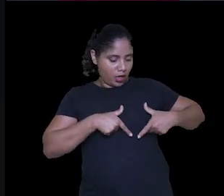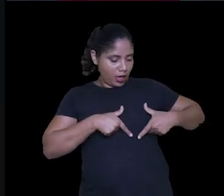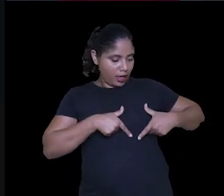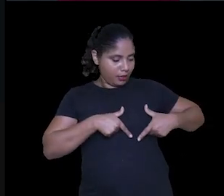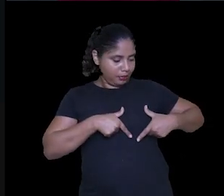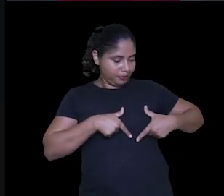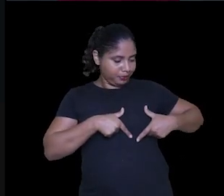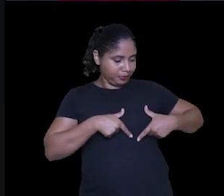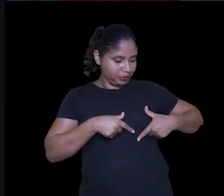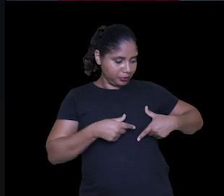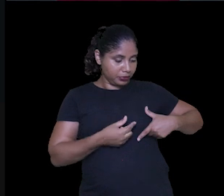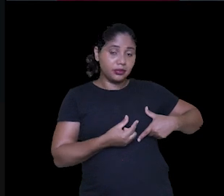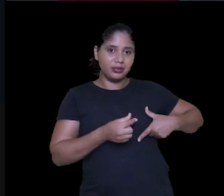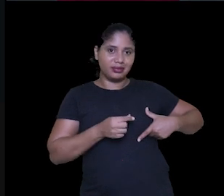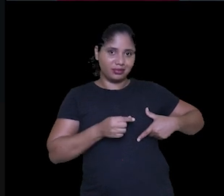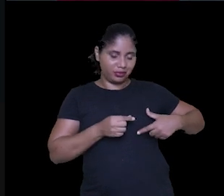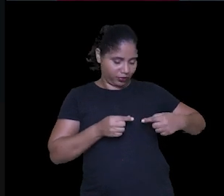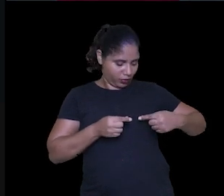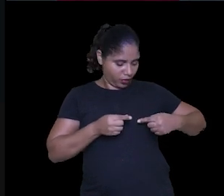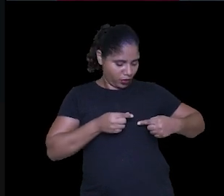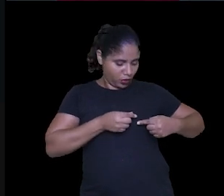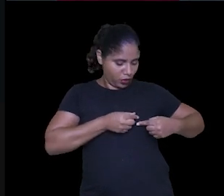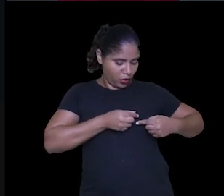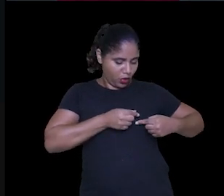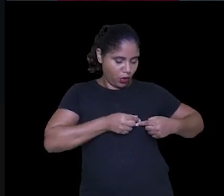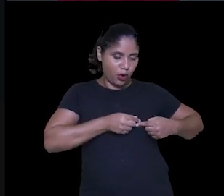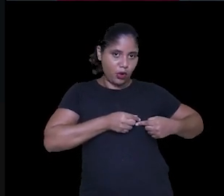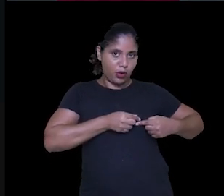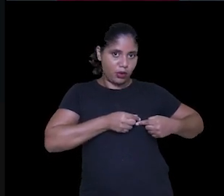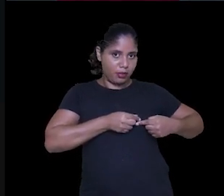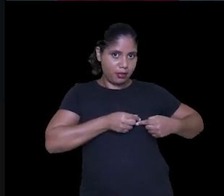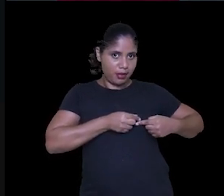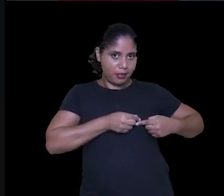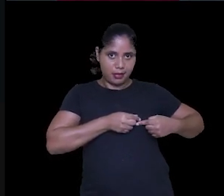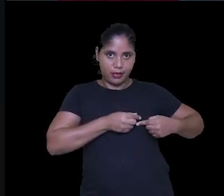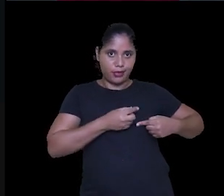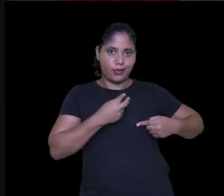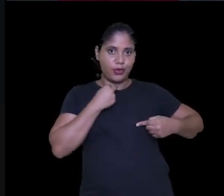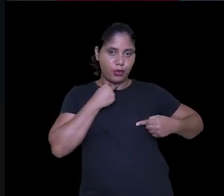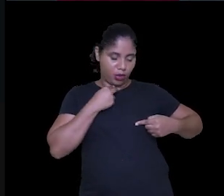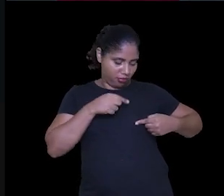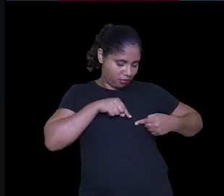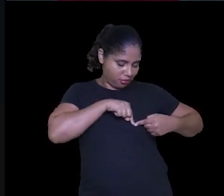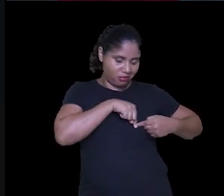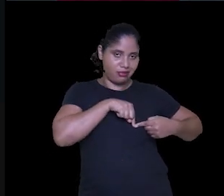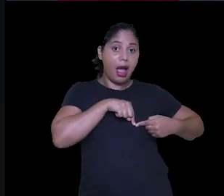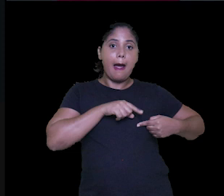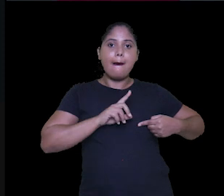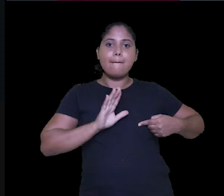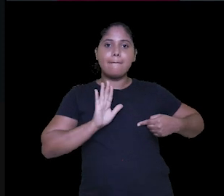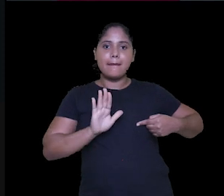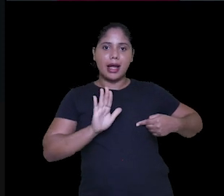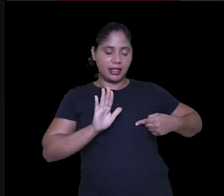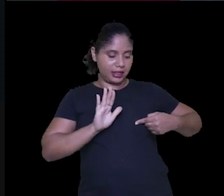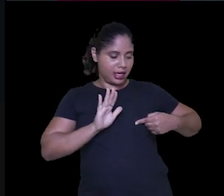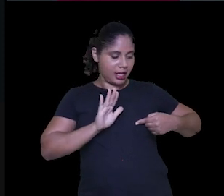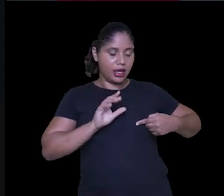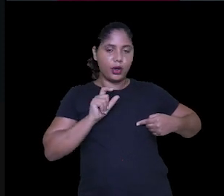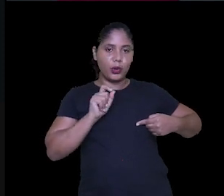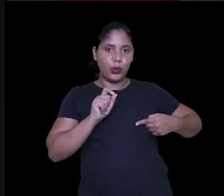Na maioria das vezes, a mastite, ela é uma infecção na mama. Então, é preciso tratamento